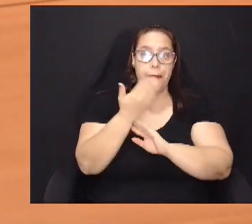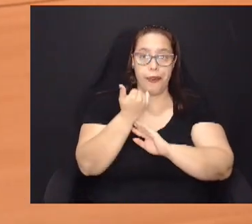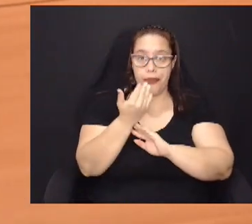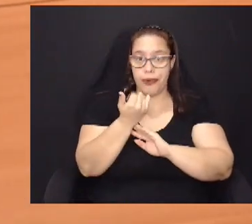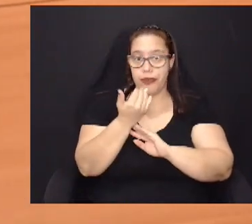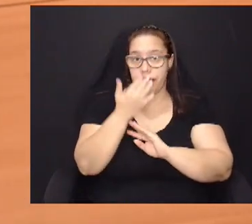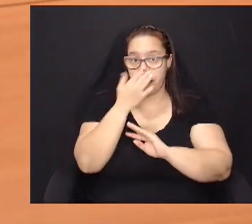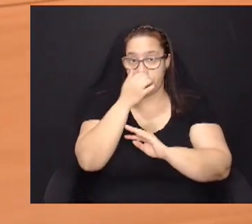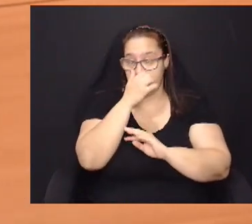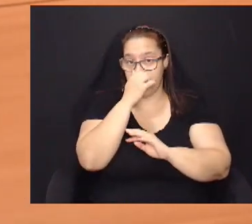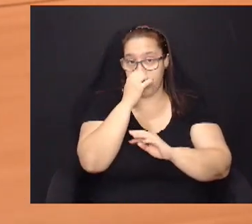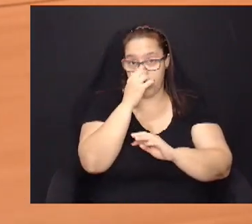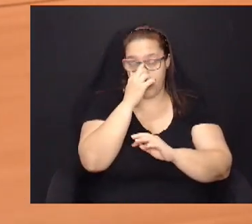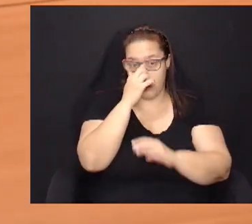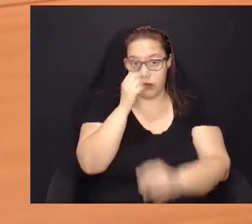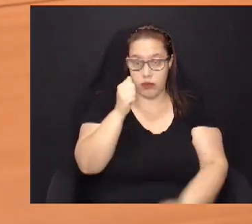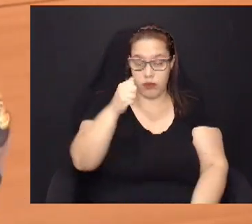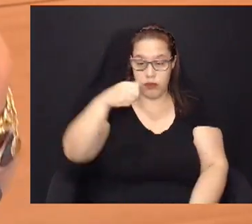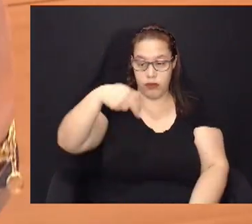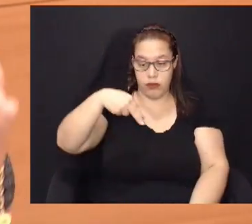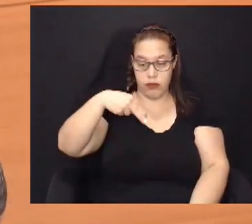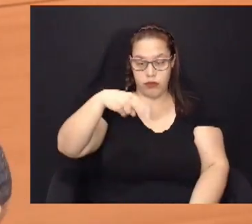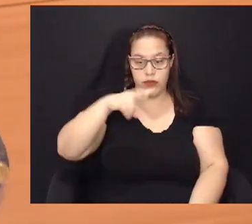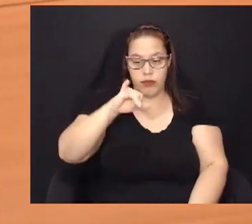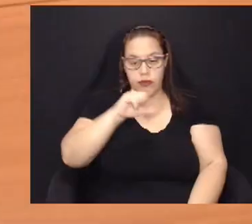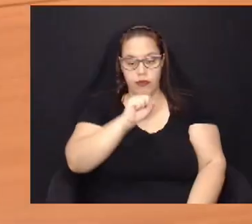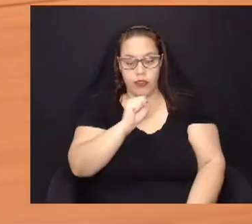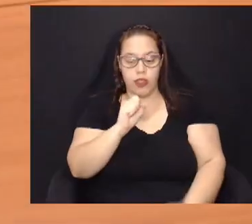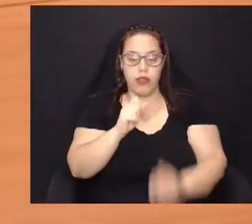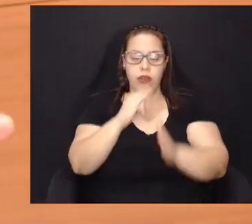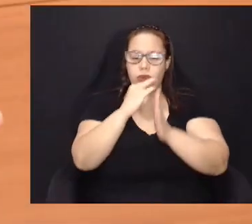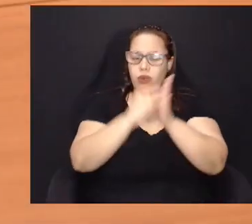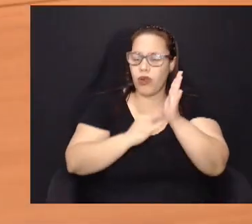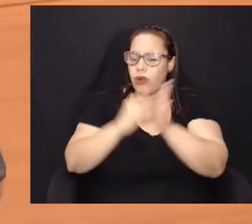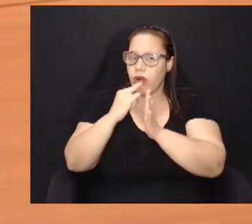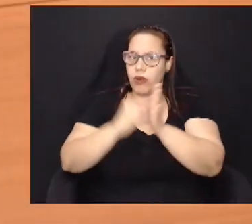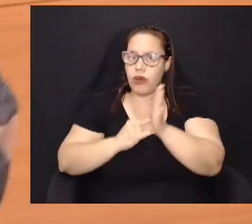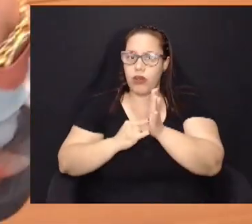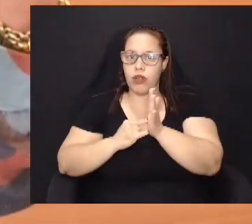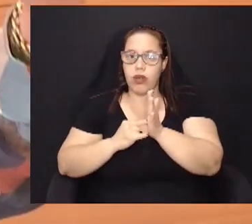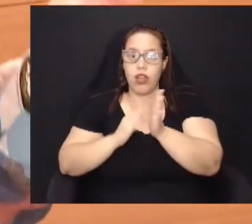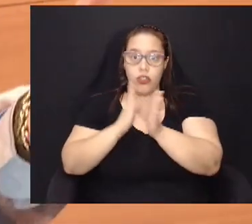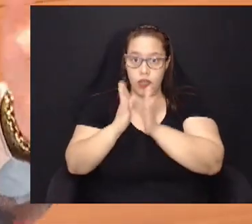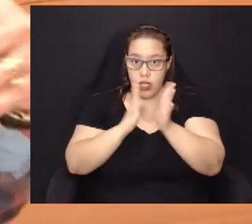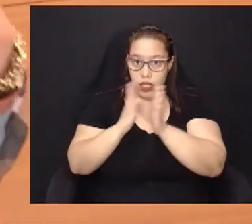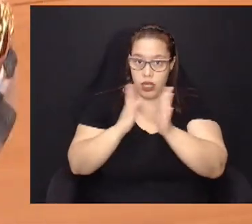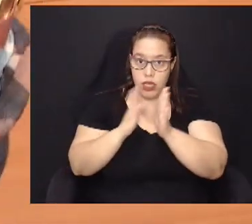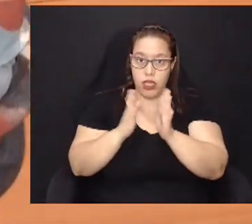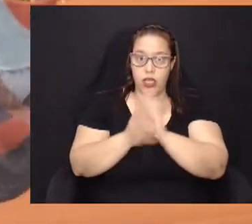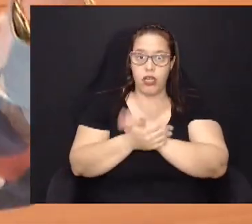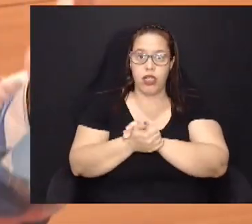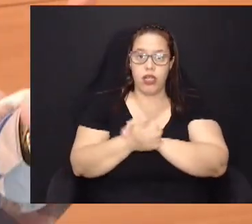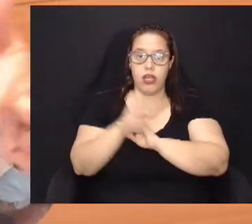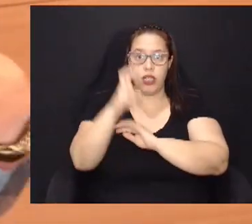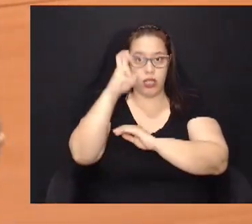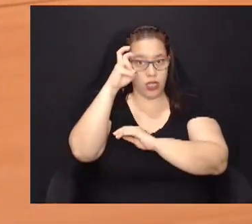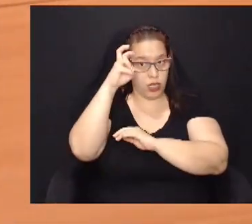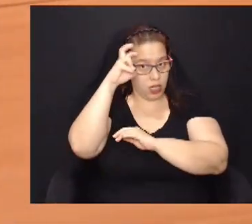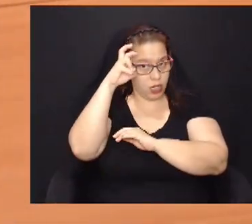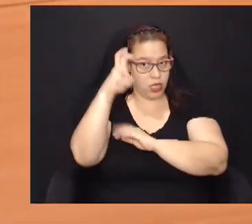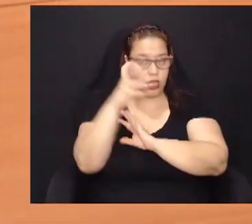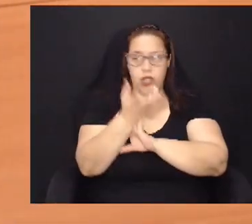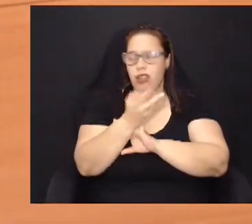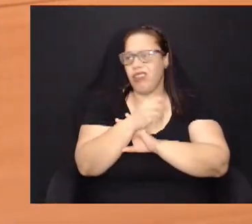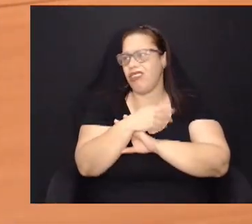vigilância legisla. Então, outros documentos, a gente vai dar prazo, né? Dá prazo de 5 dias, dá prazo de 15